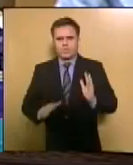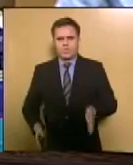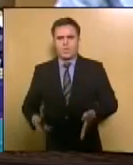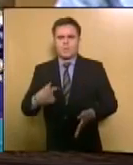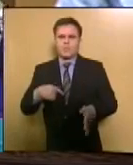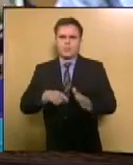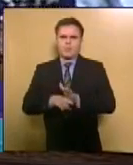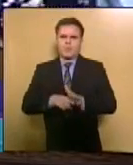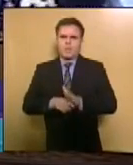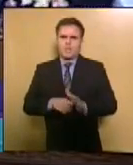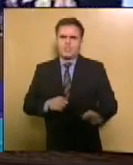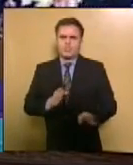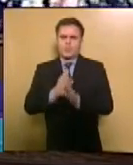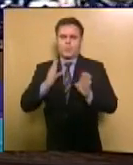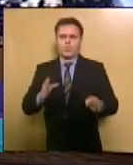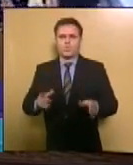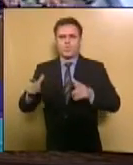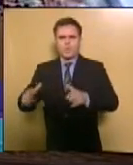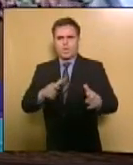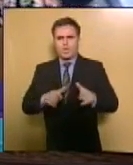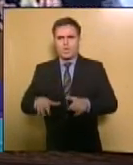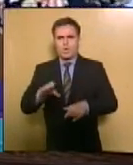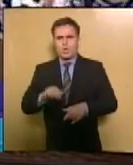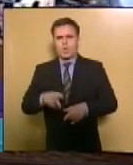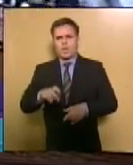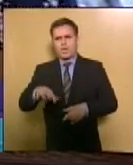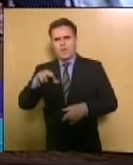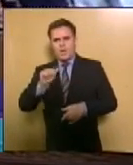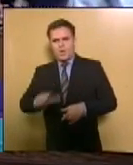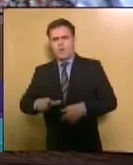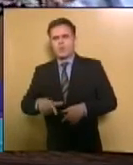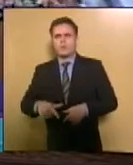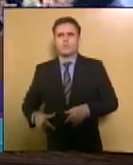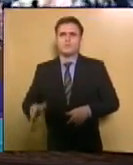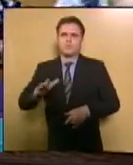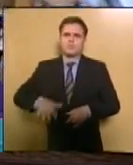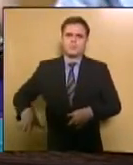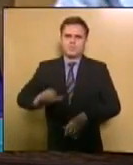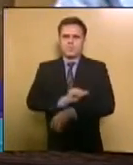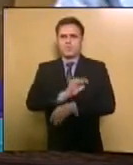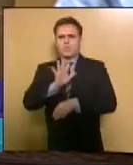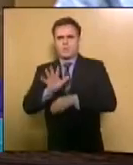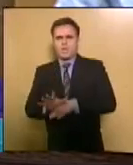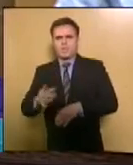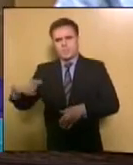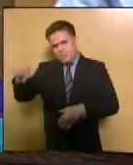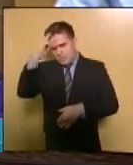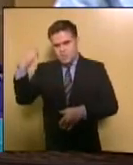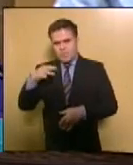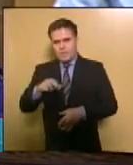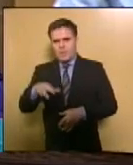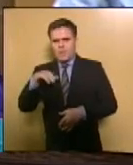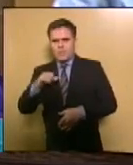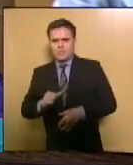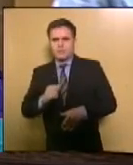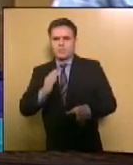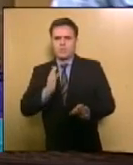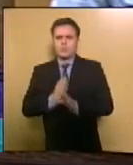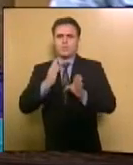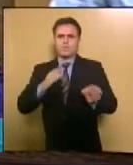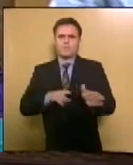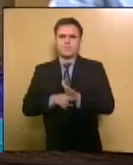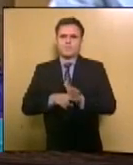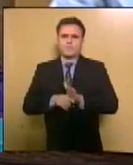ações no Coqueiral que é um bairro também conflagrado aqui no Santa Maria então através de estudos diagnóstico a gente